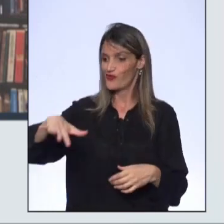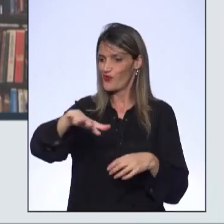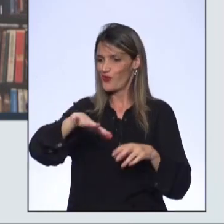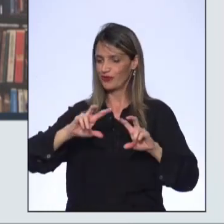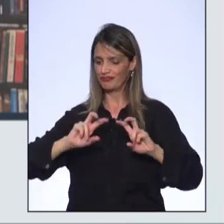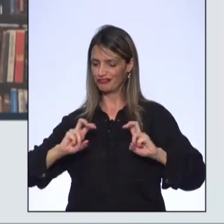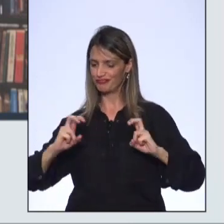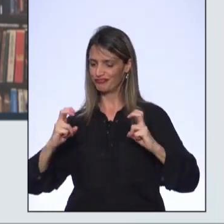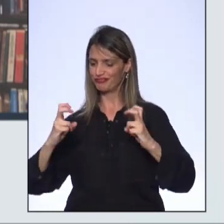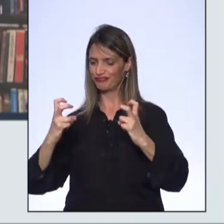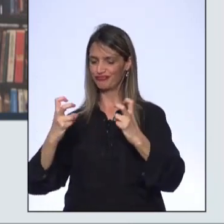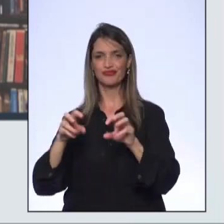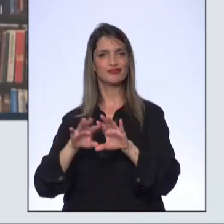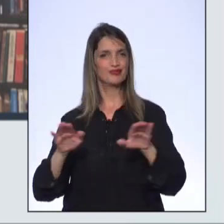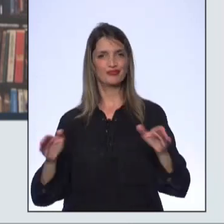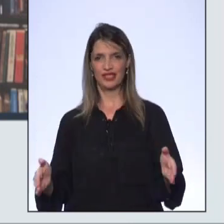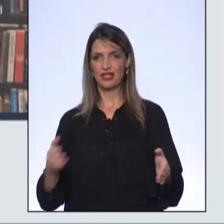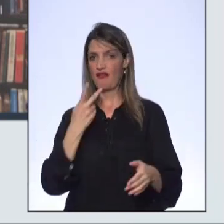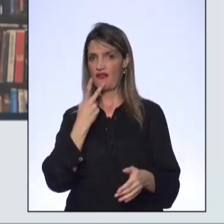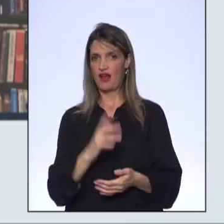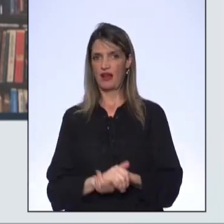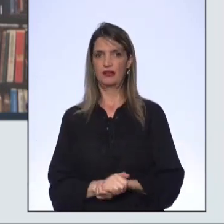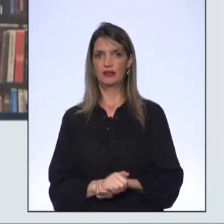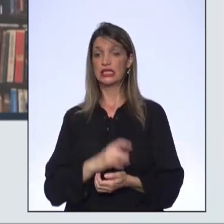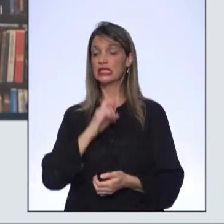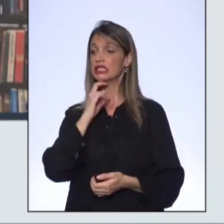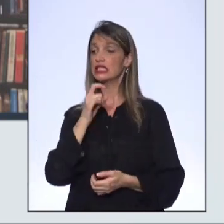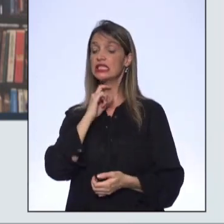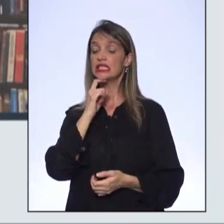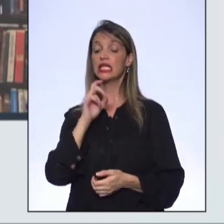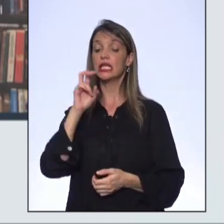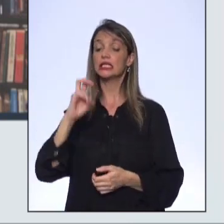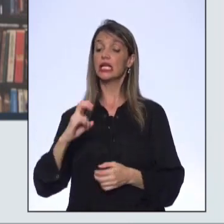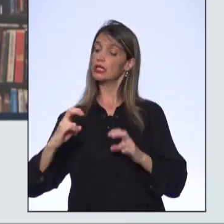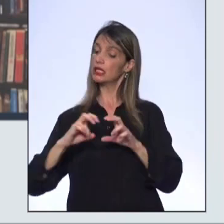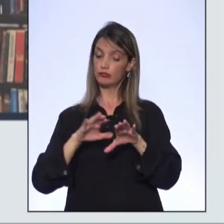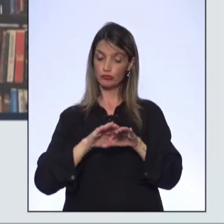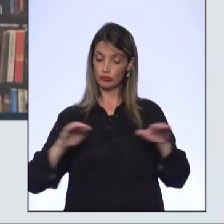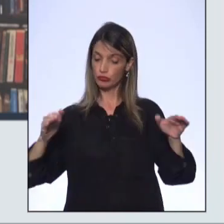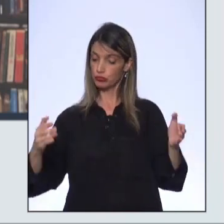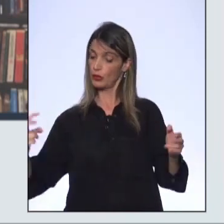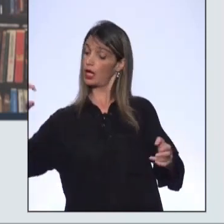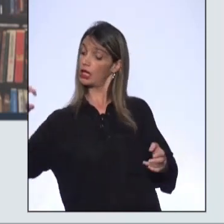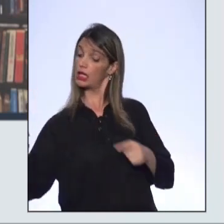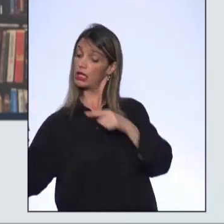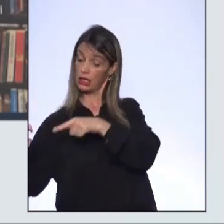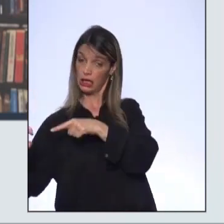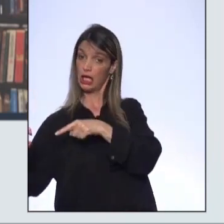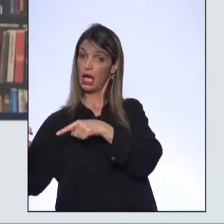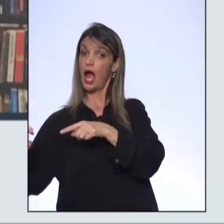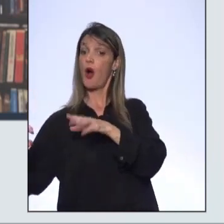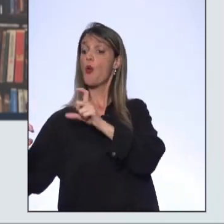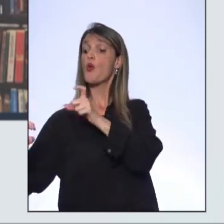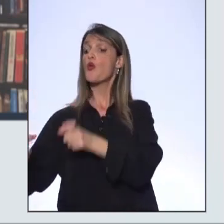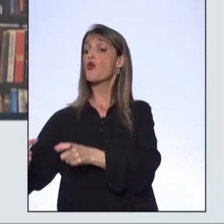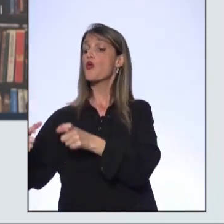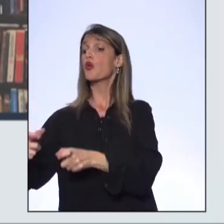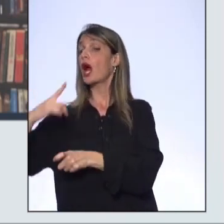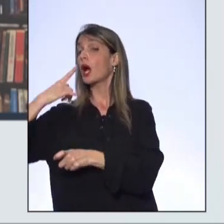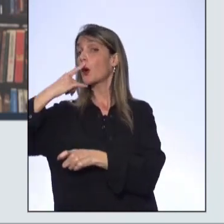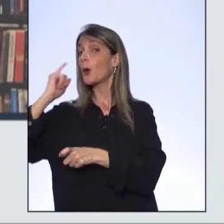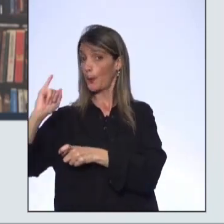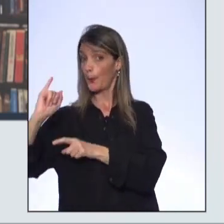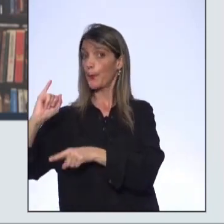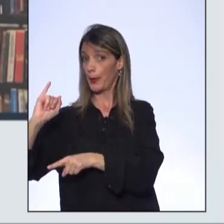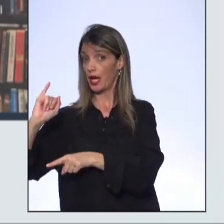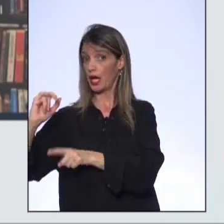mesa e as pessoas dizem: ninguém pode sentar na cabeceira porque aquele lugar é o lugar do pai. Então, isso